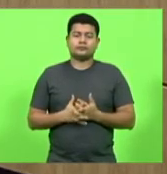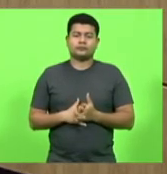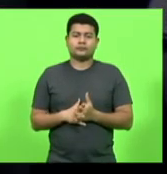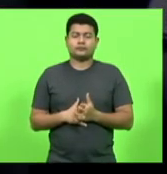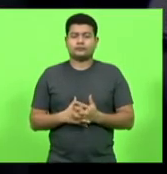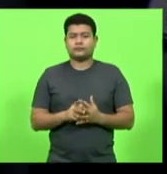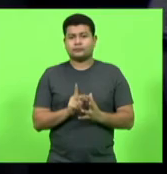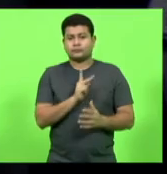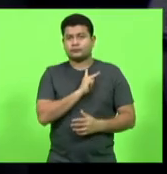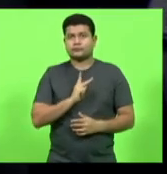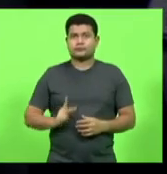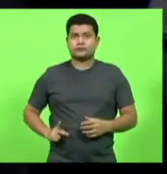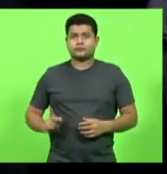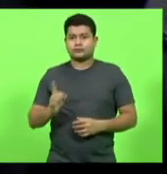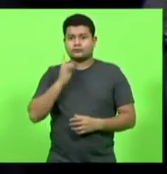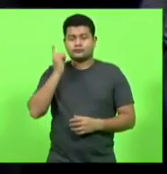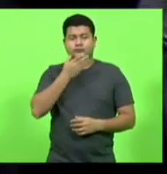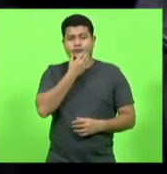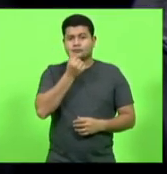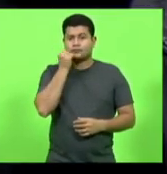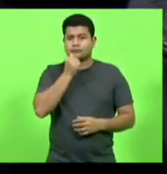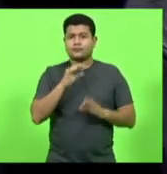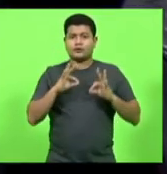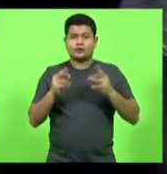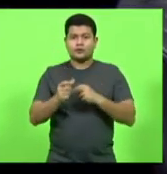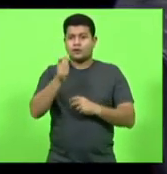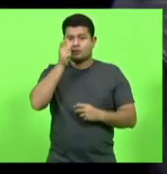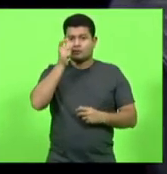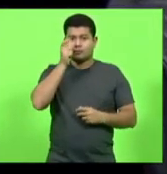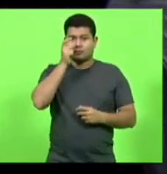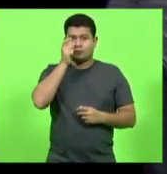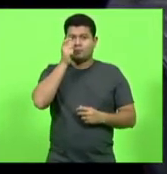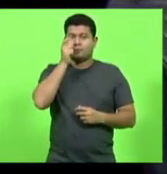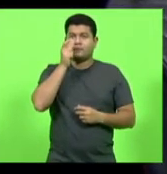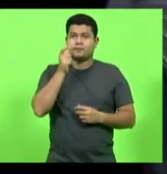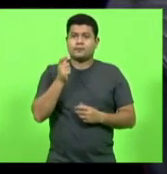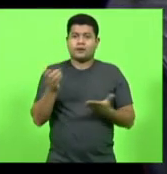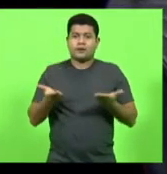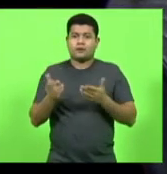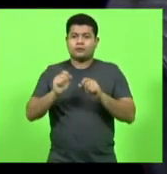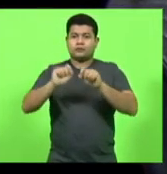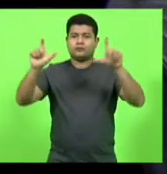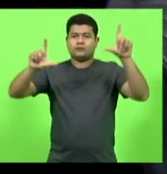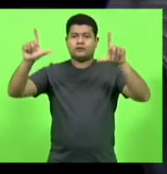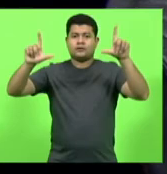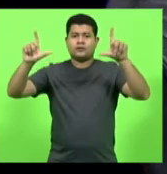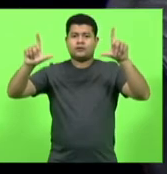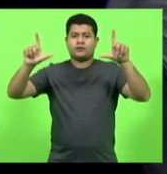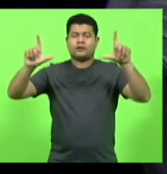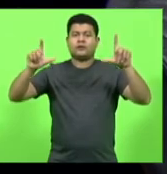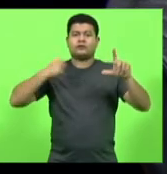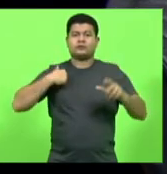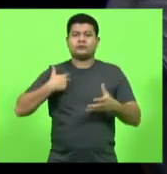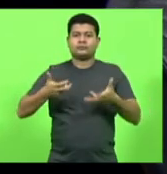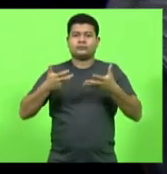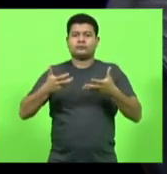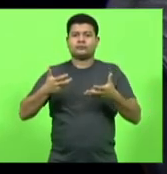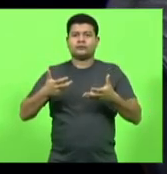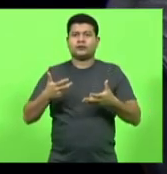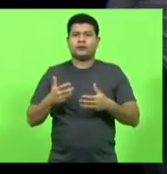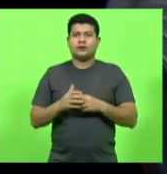Presidente, deputados, deputadas, todos que nos acompanham pela TVAL, eu quero fazer uma fala